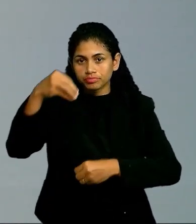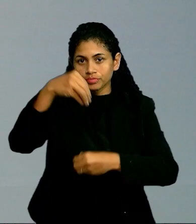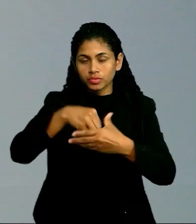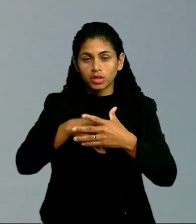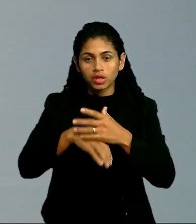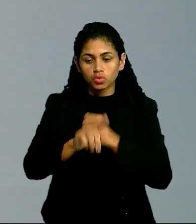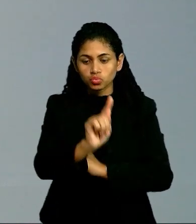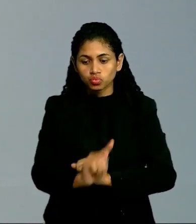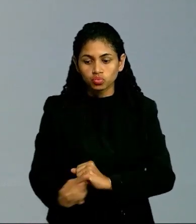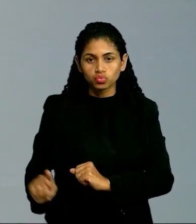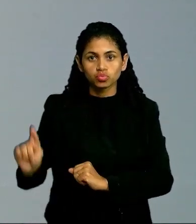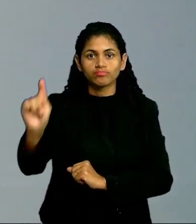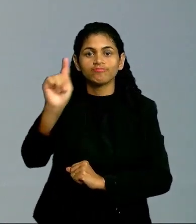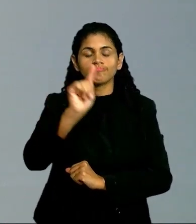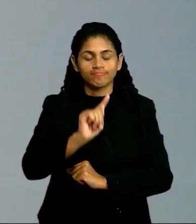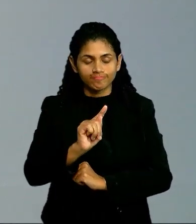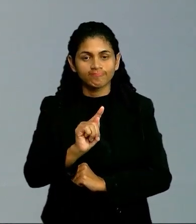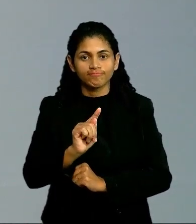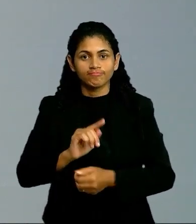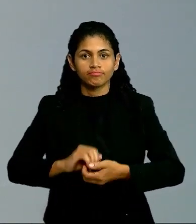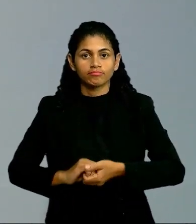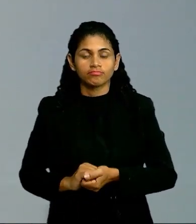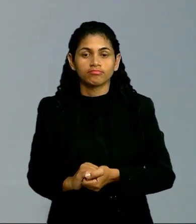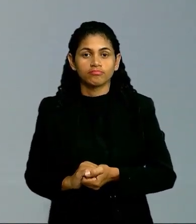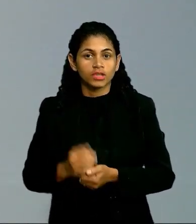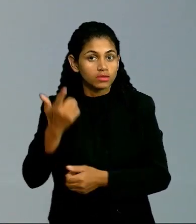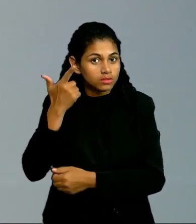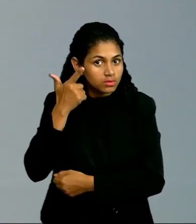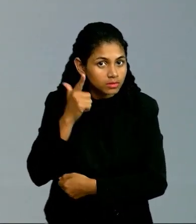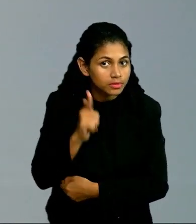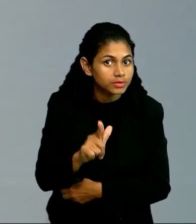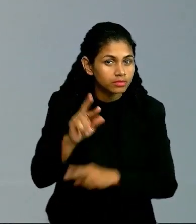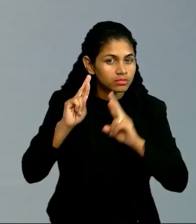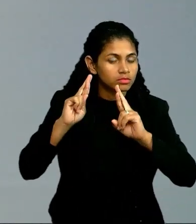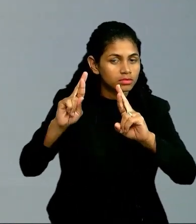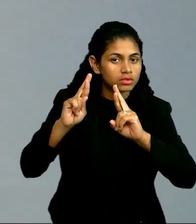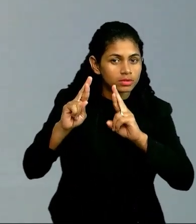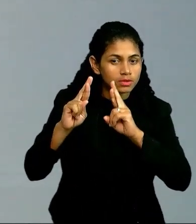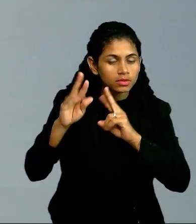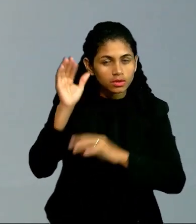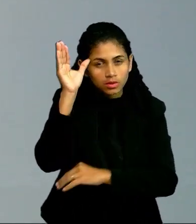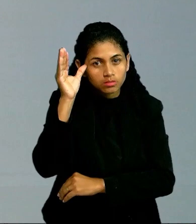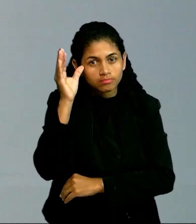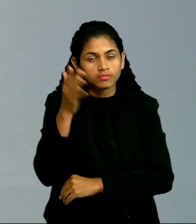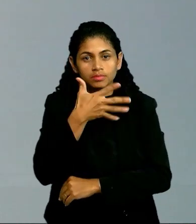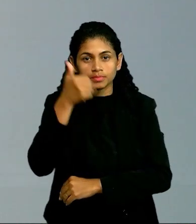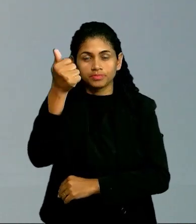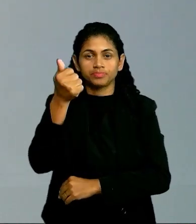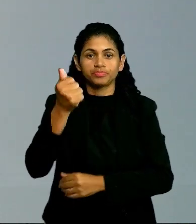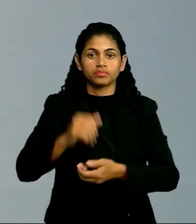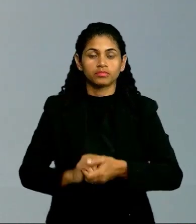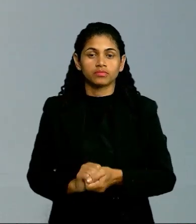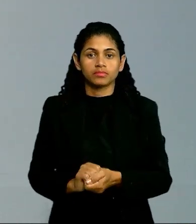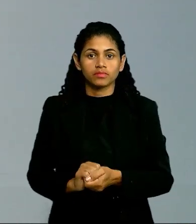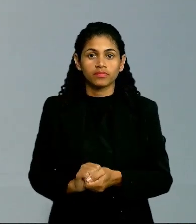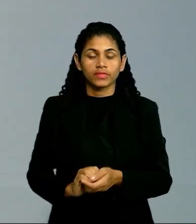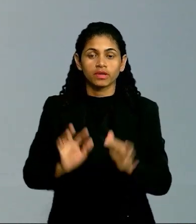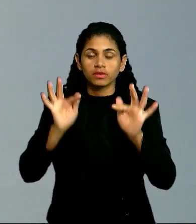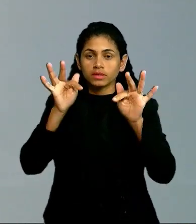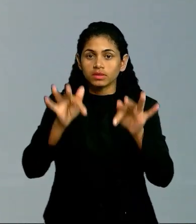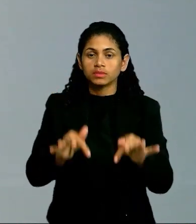nitrogênio, bem estilo Enem. Espero que vocês tenham conseguido compreender melhor. Então nós ficamos por aqui